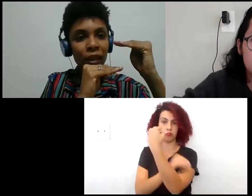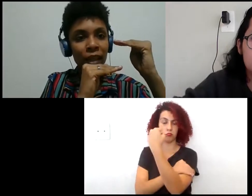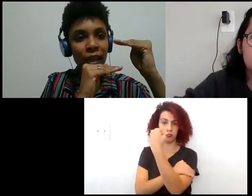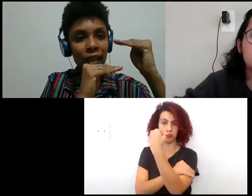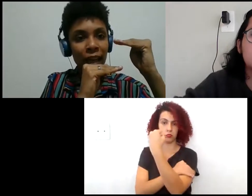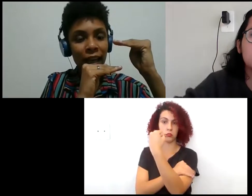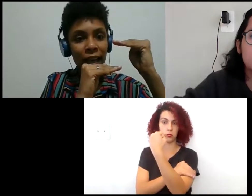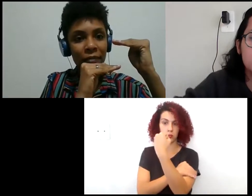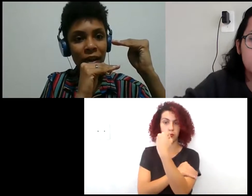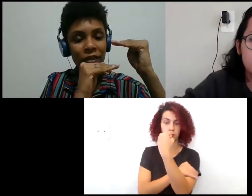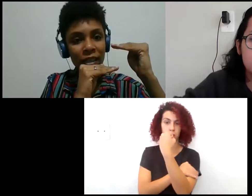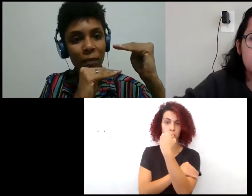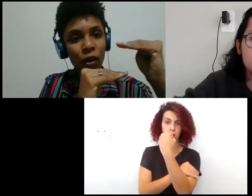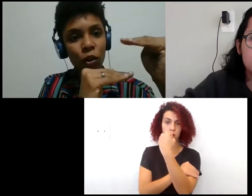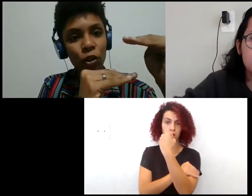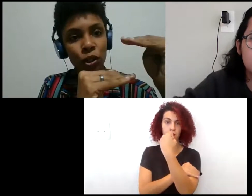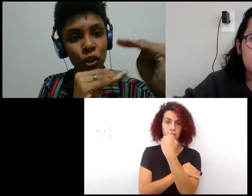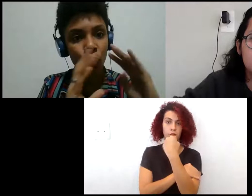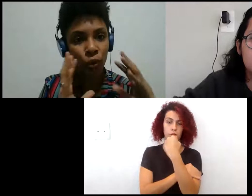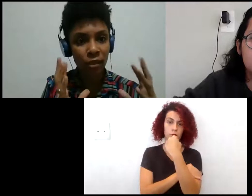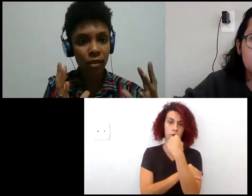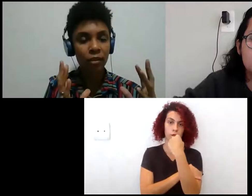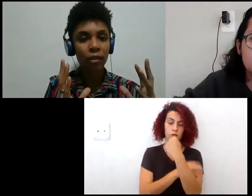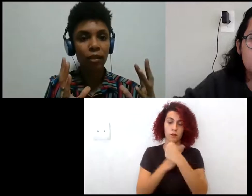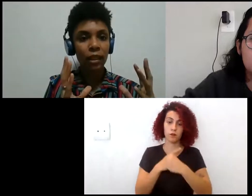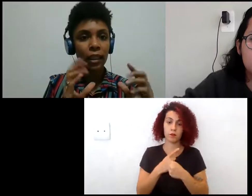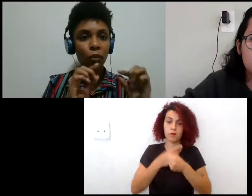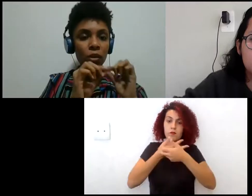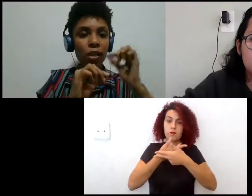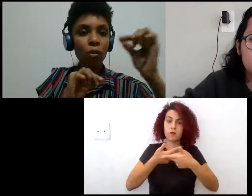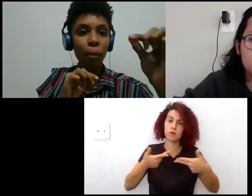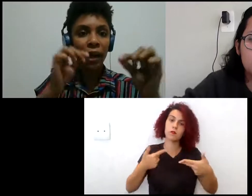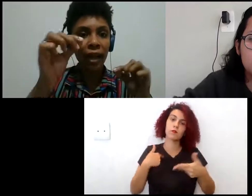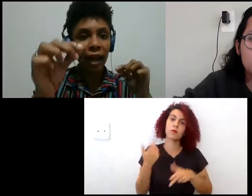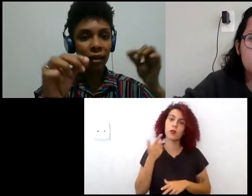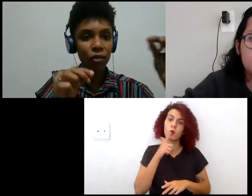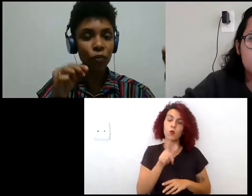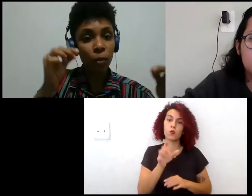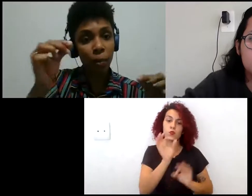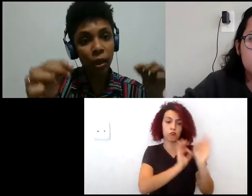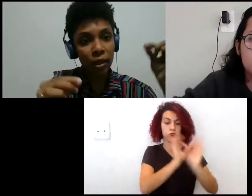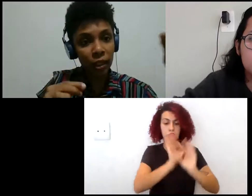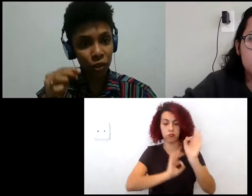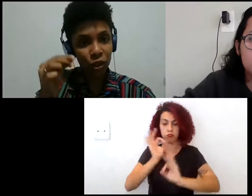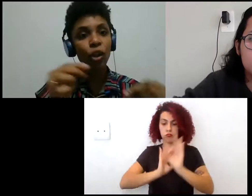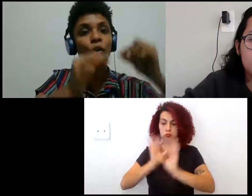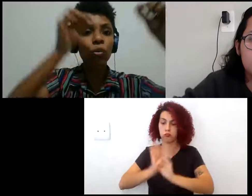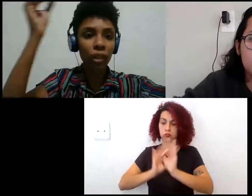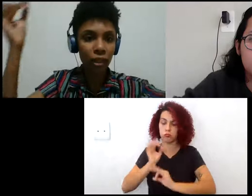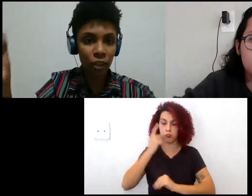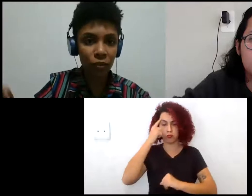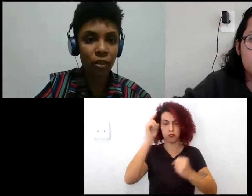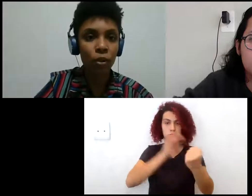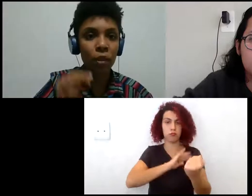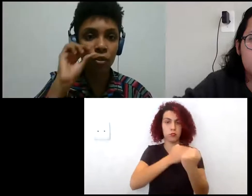colonial e ele vai vir nesse pacote de coisas que eu consigo operar de forma potente